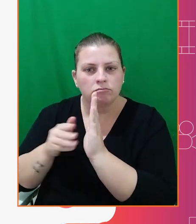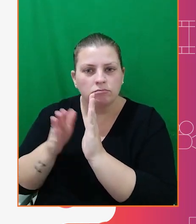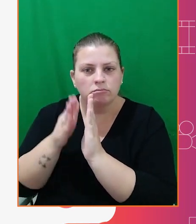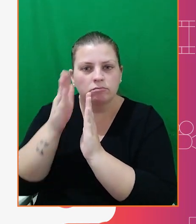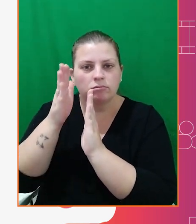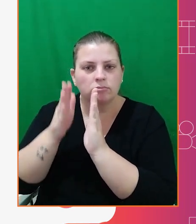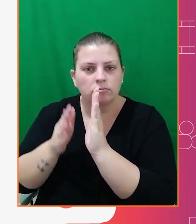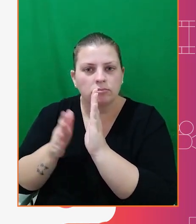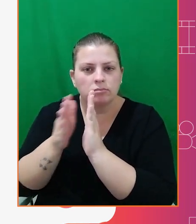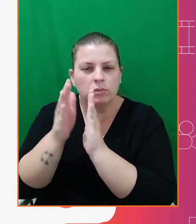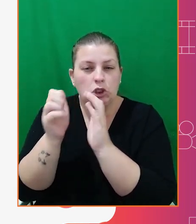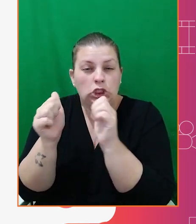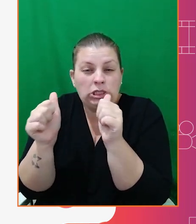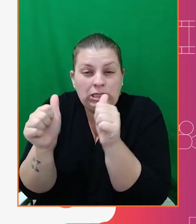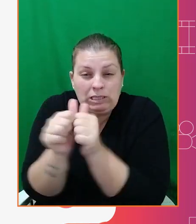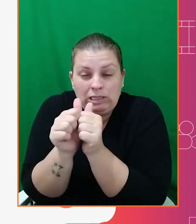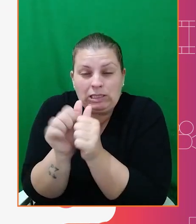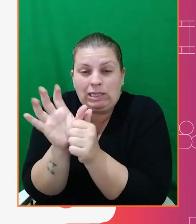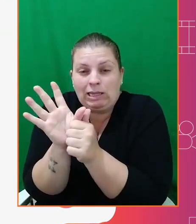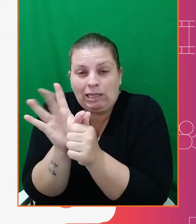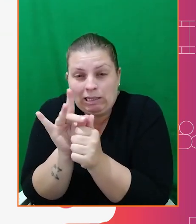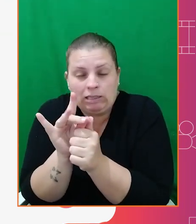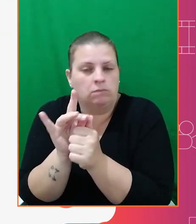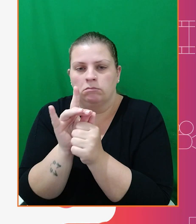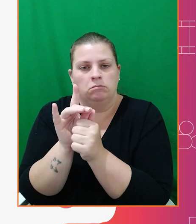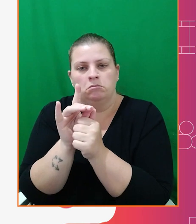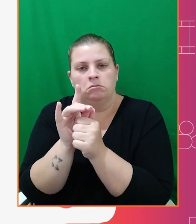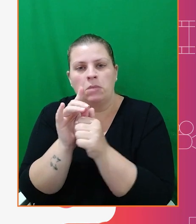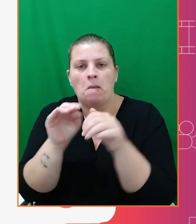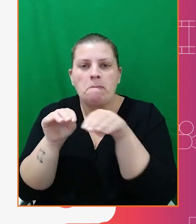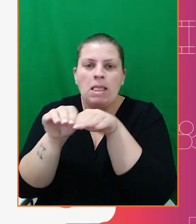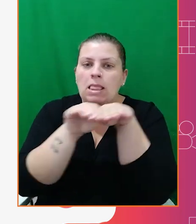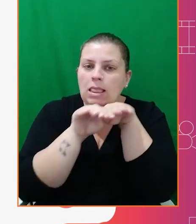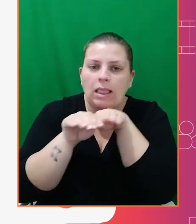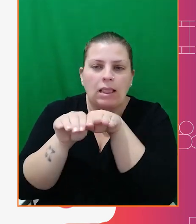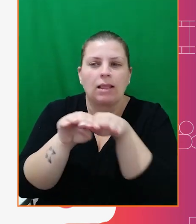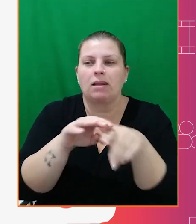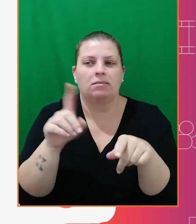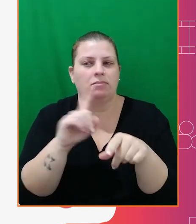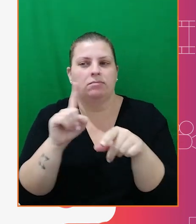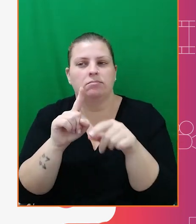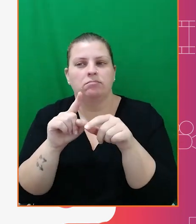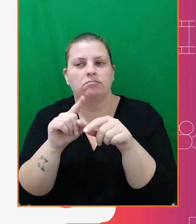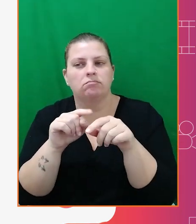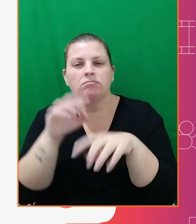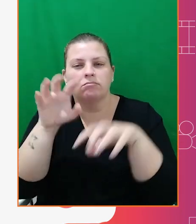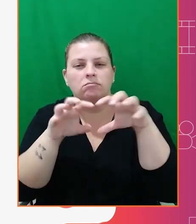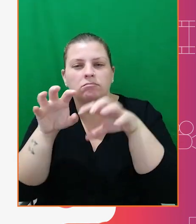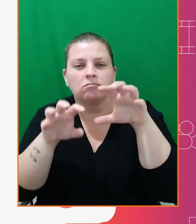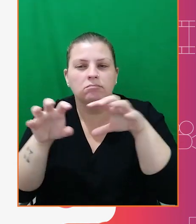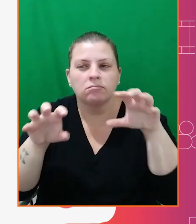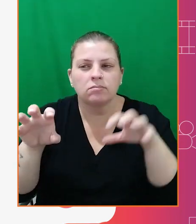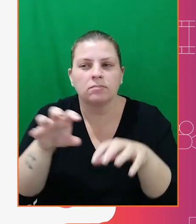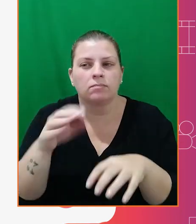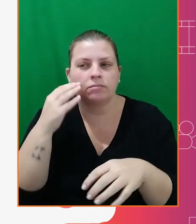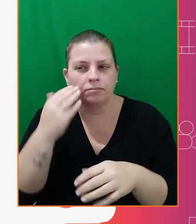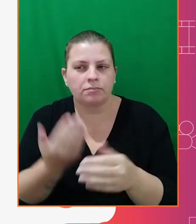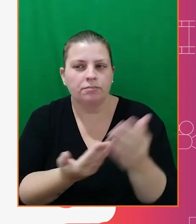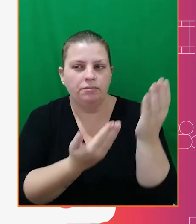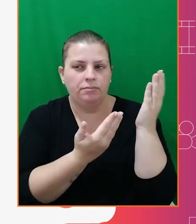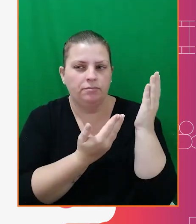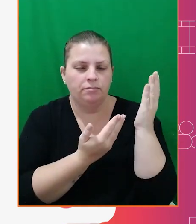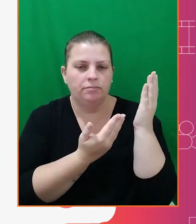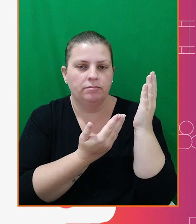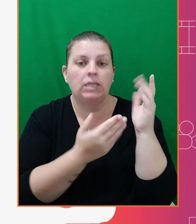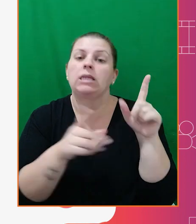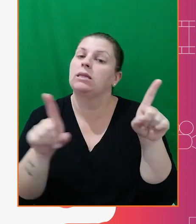separadas e nem seguir um padrão muito certinho da distância entre elas. Você também pode sombreá-las